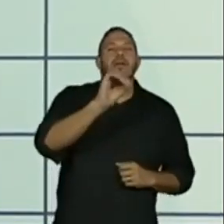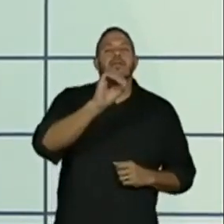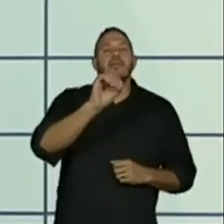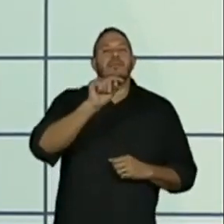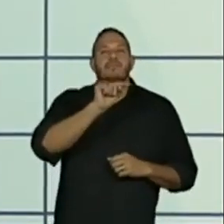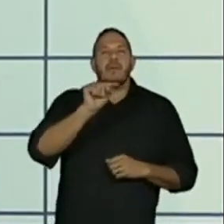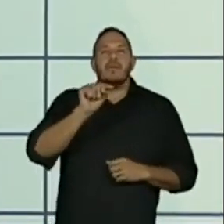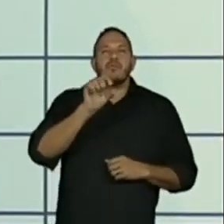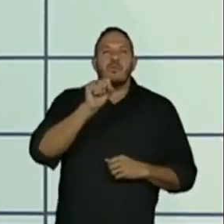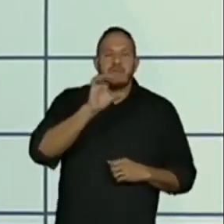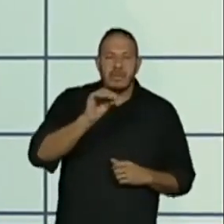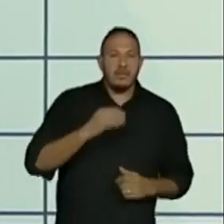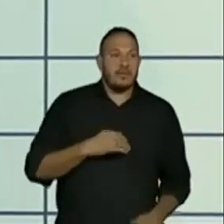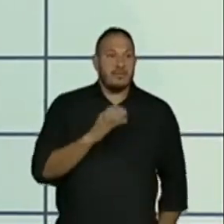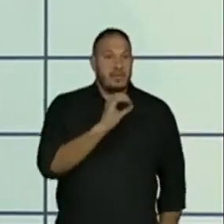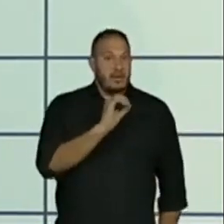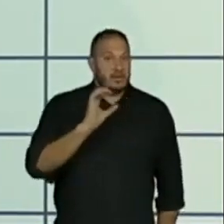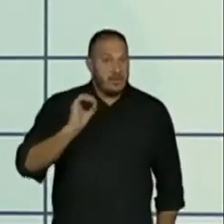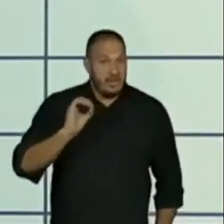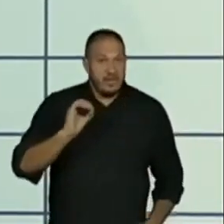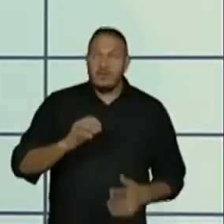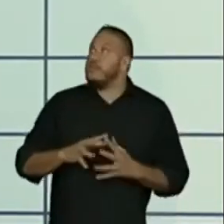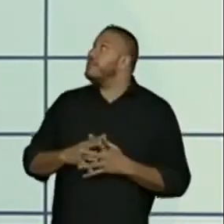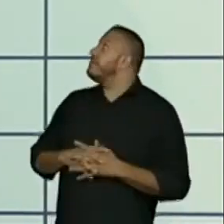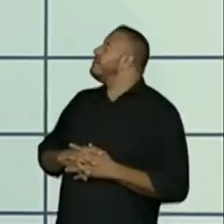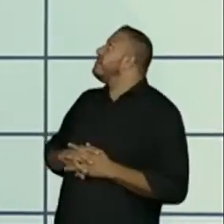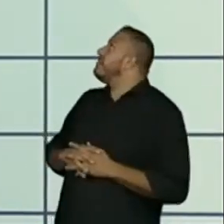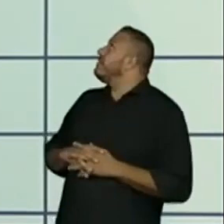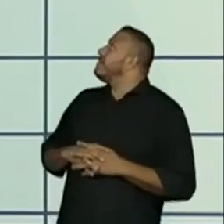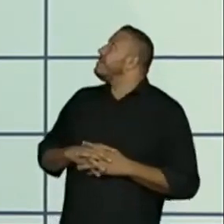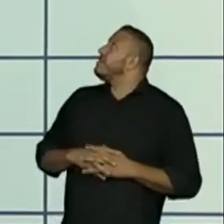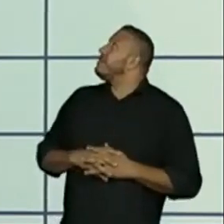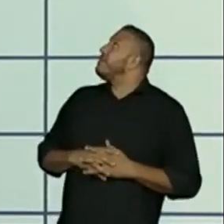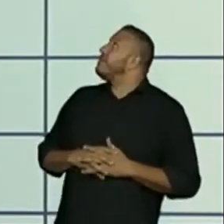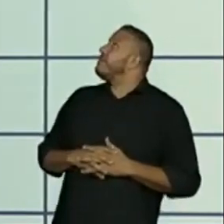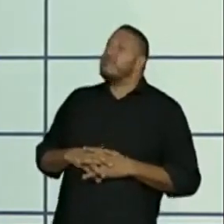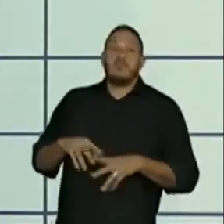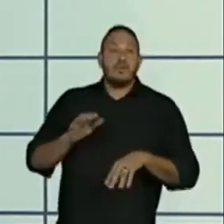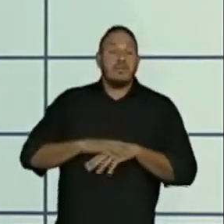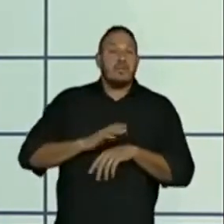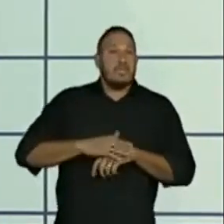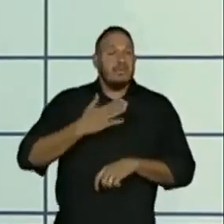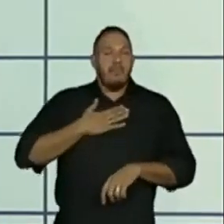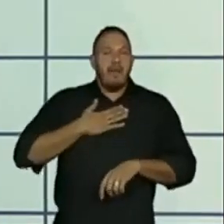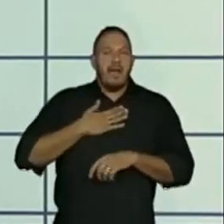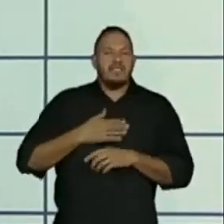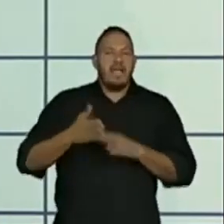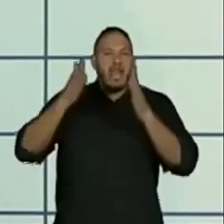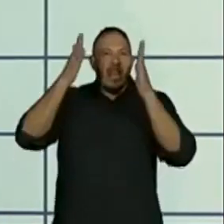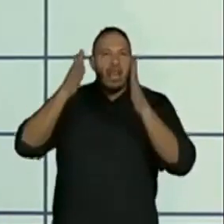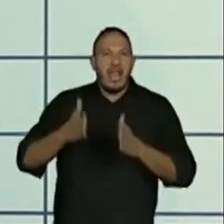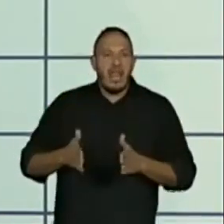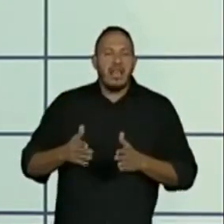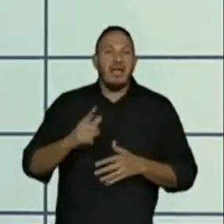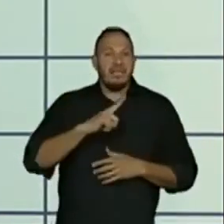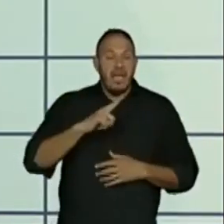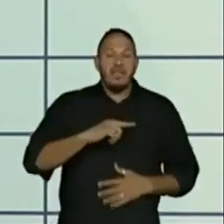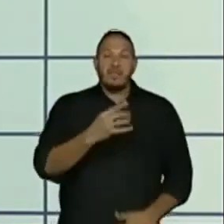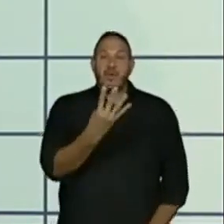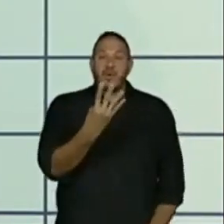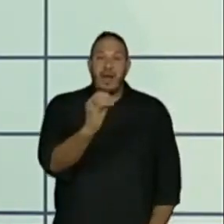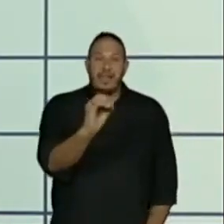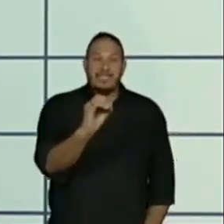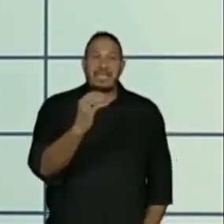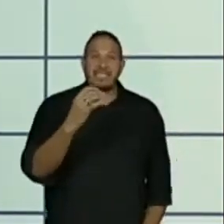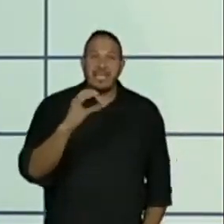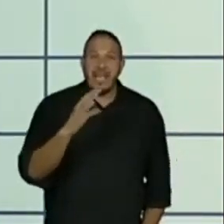80, 0, 0. Terminei aí qual que seria a minha parte inteira, não é? Sobrou os 40